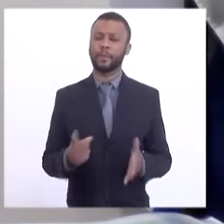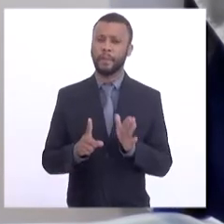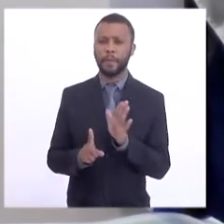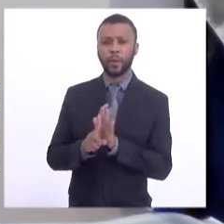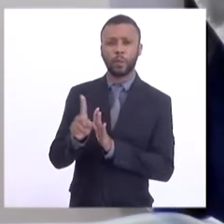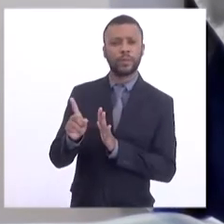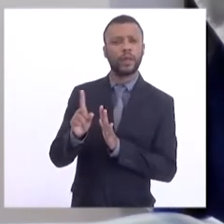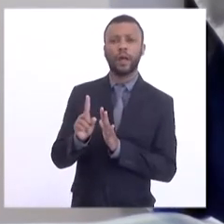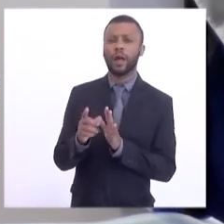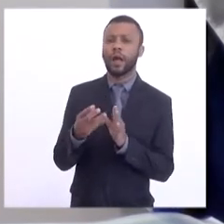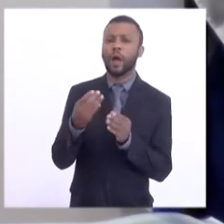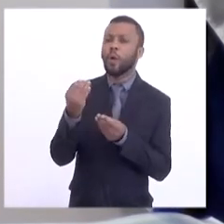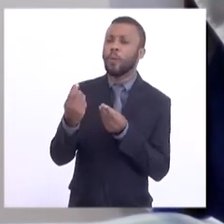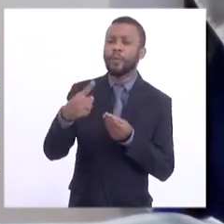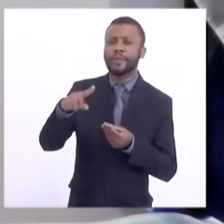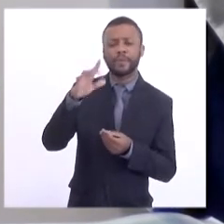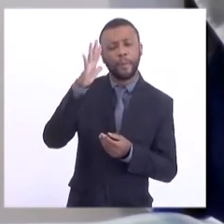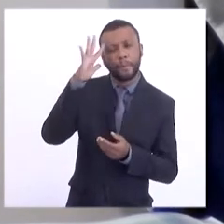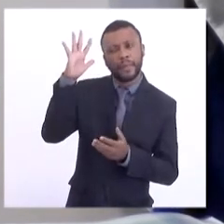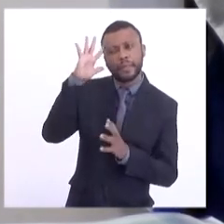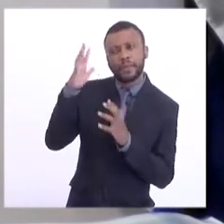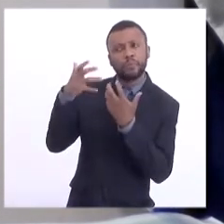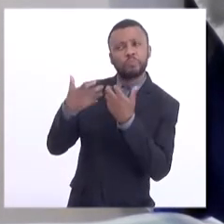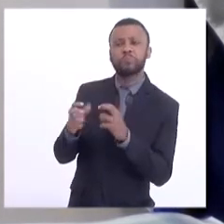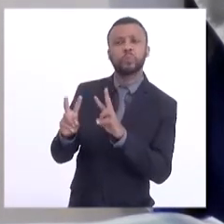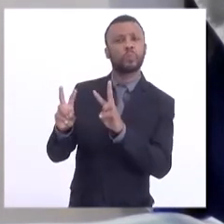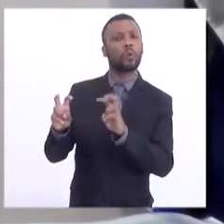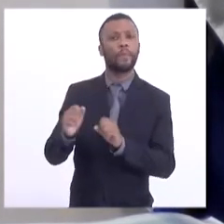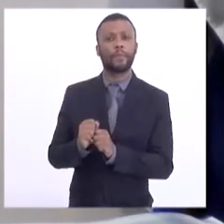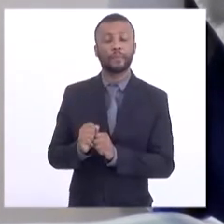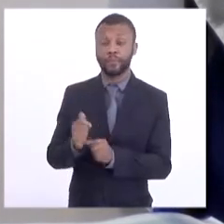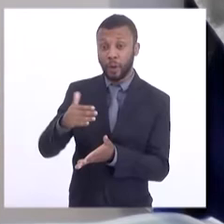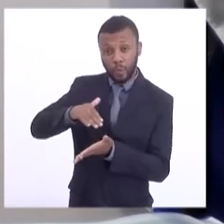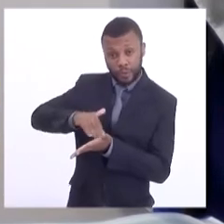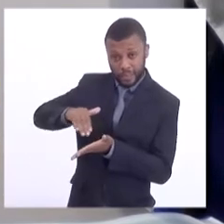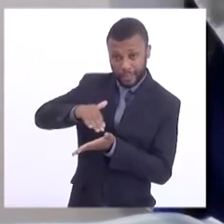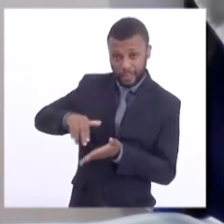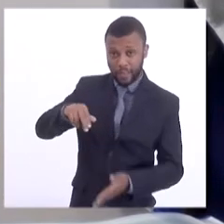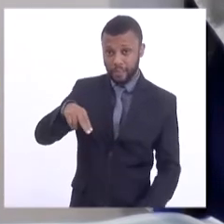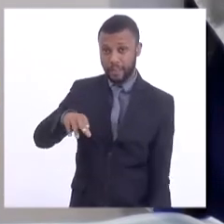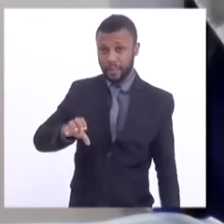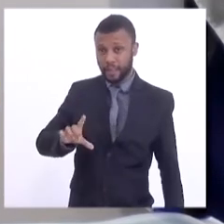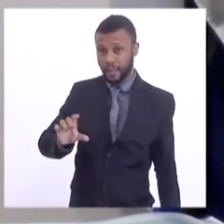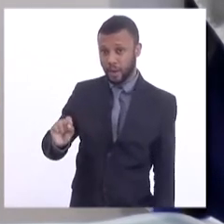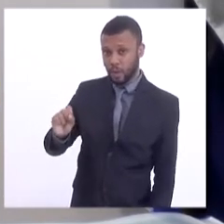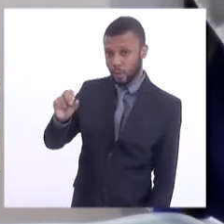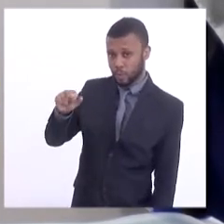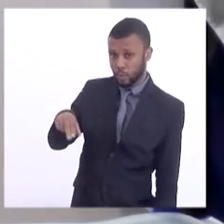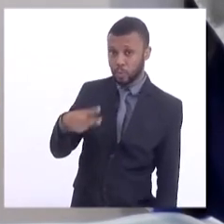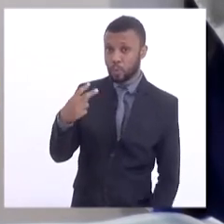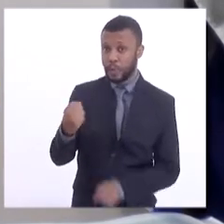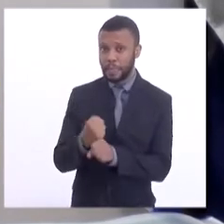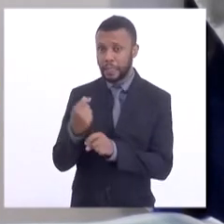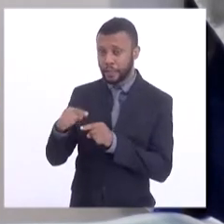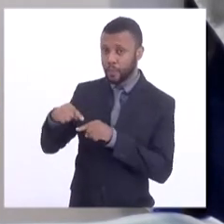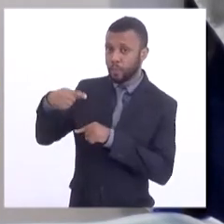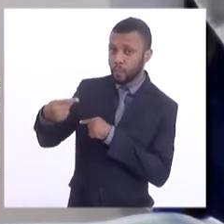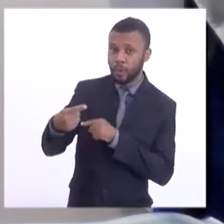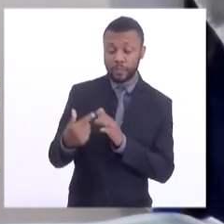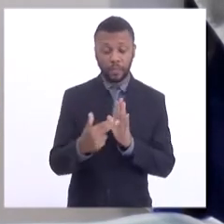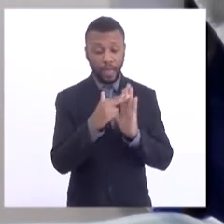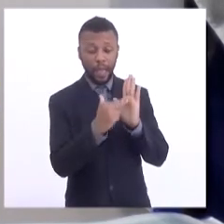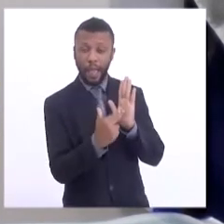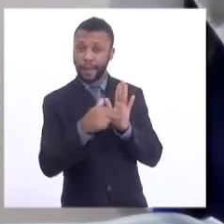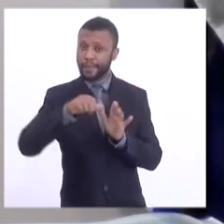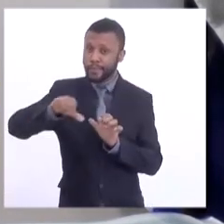isso até o secretário Nelson Rocha ele vai ficar lá daqui há dois anos o regime vai ser revisto